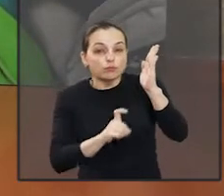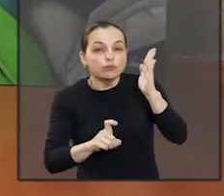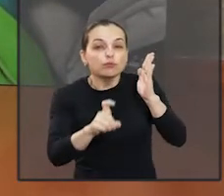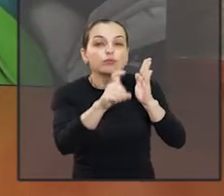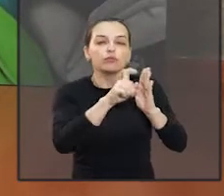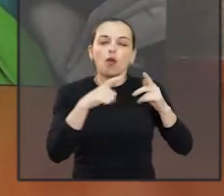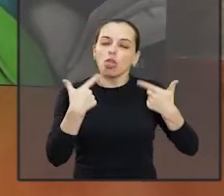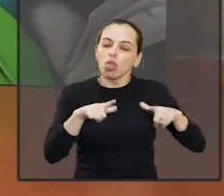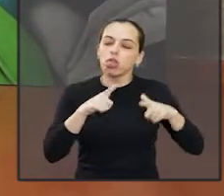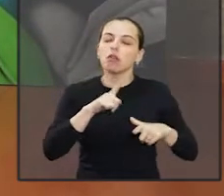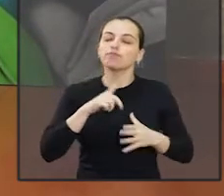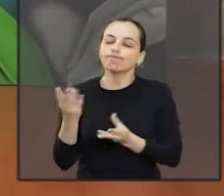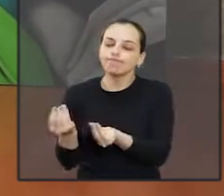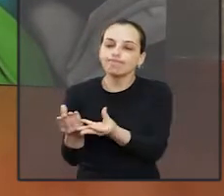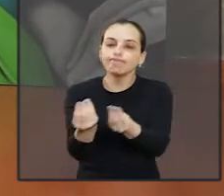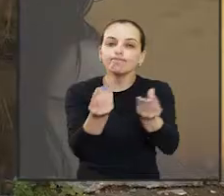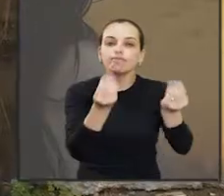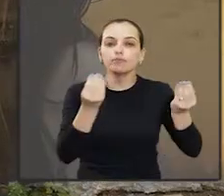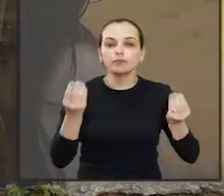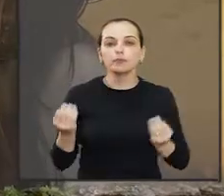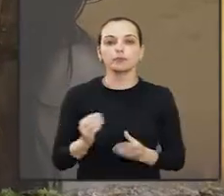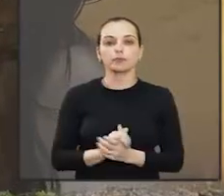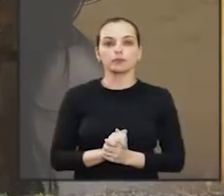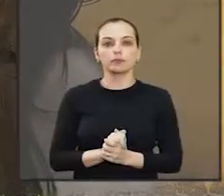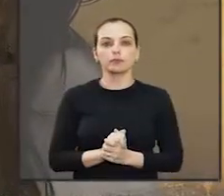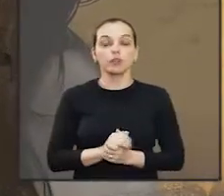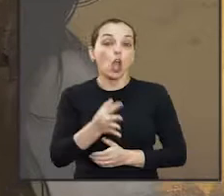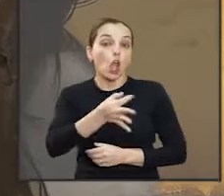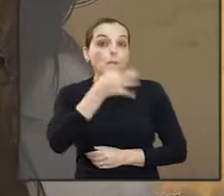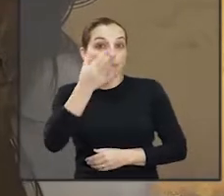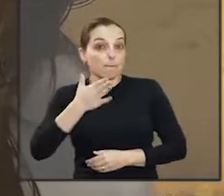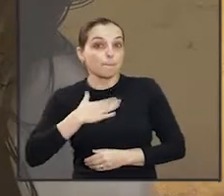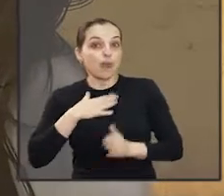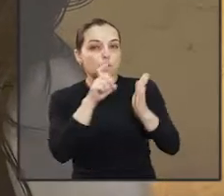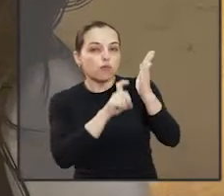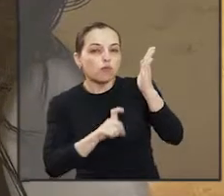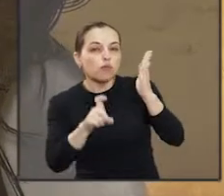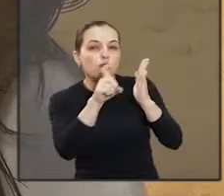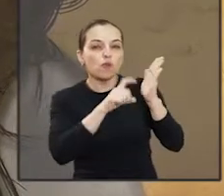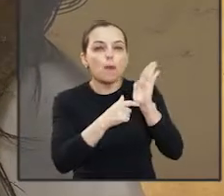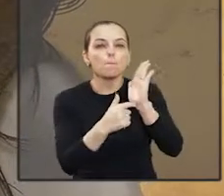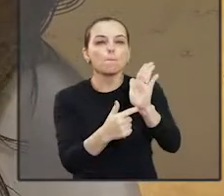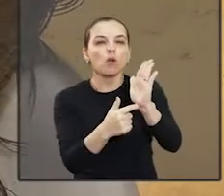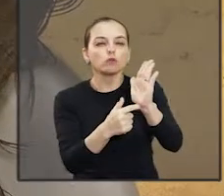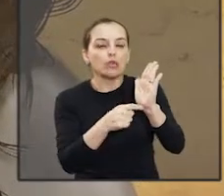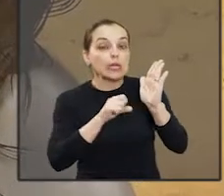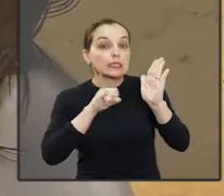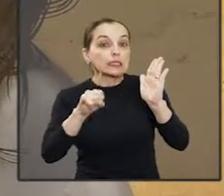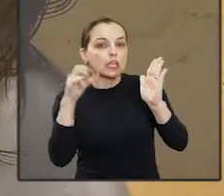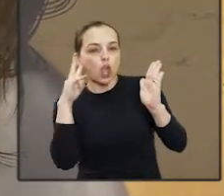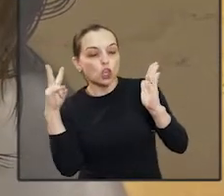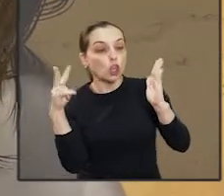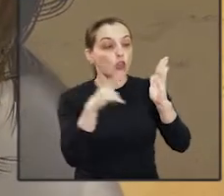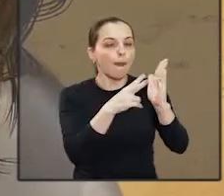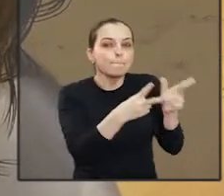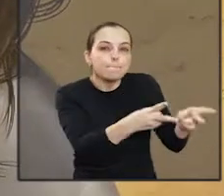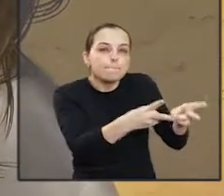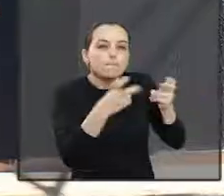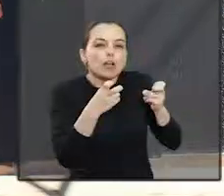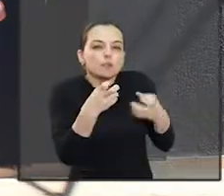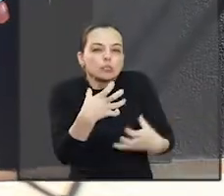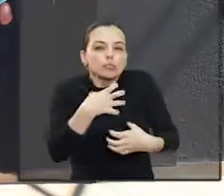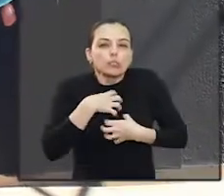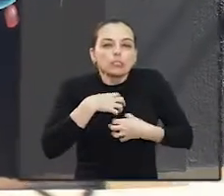grafite na cidade é intervir mesmo no dia a dia das pessoas, né? Transformar a cidade, transformar a estética